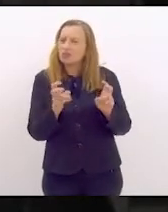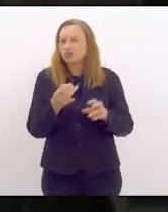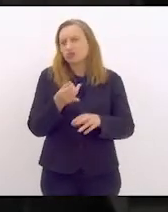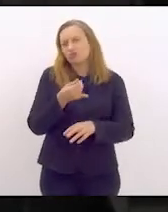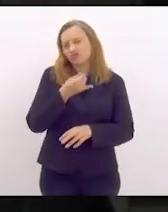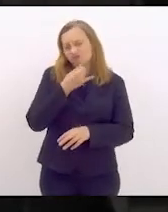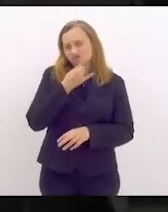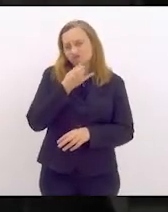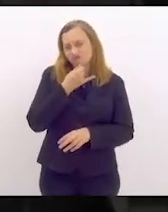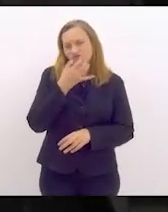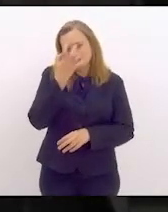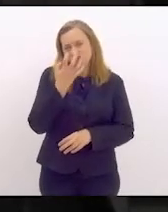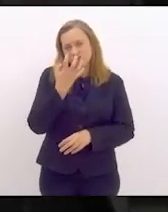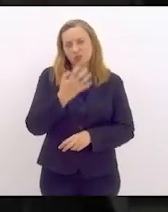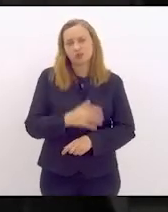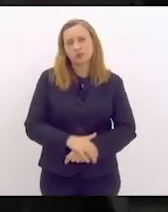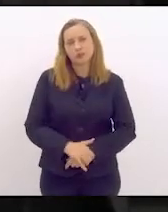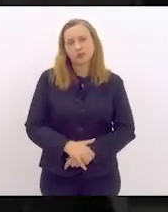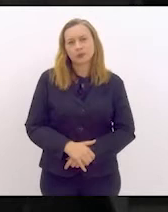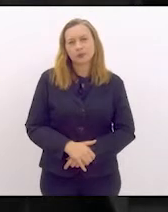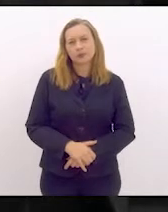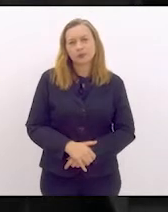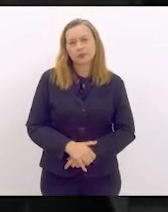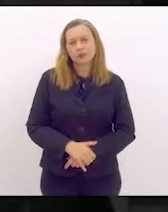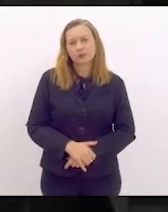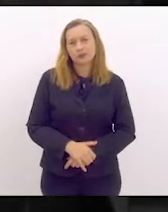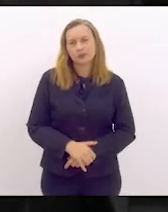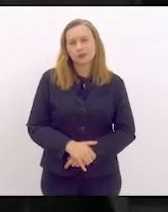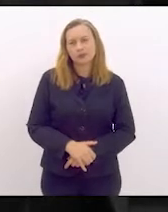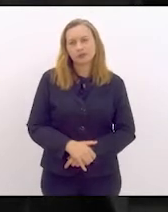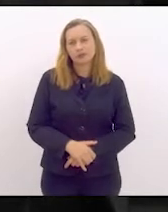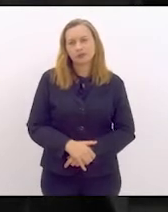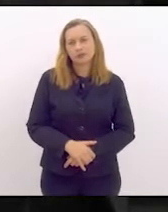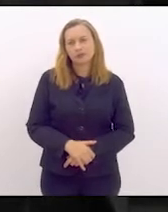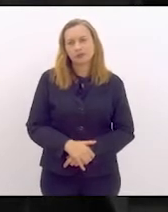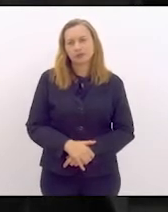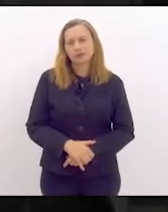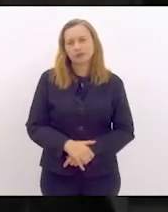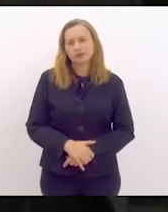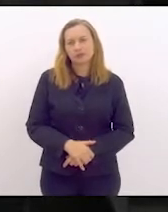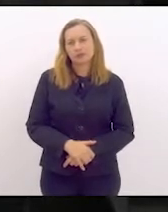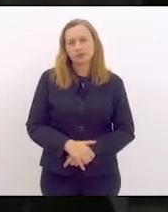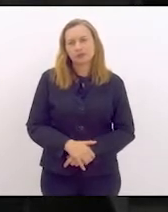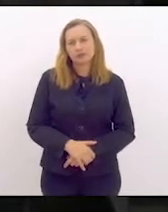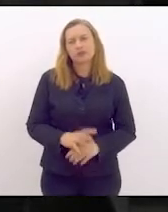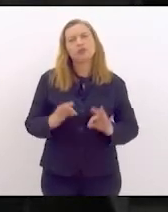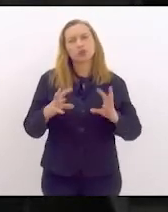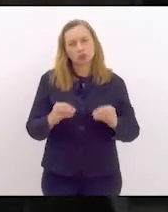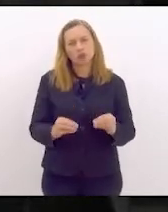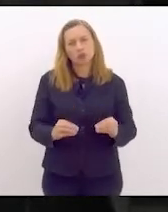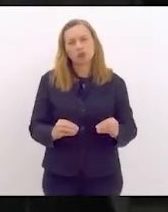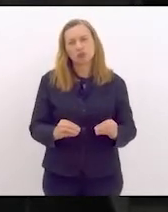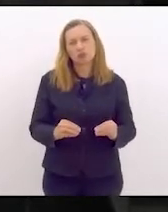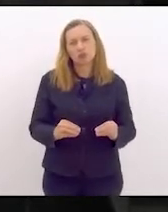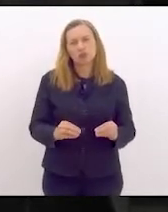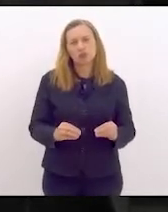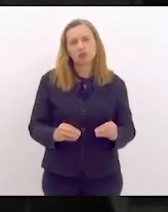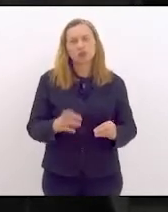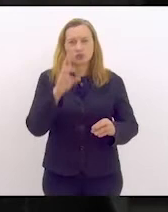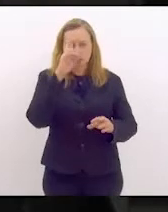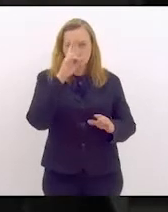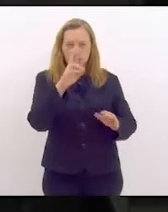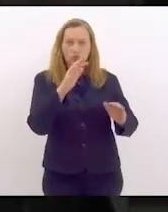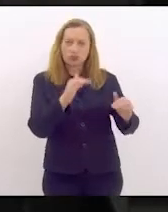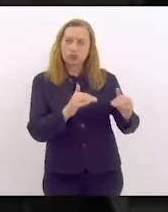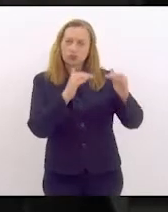relevante. E no oposto, no contraste disso, e Vossa Excelência